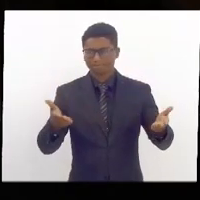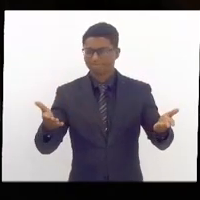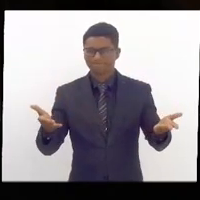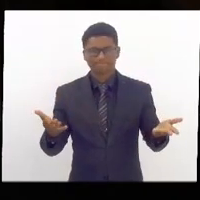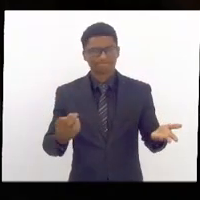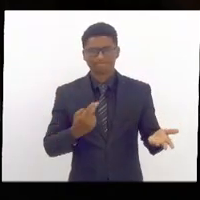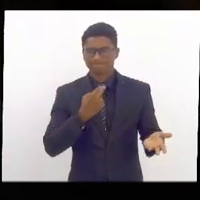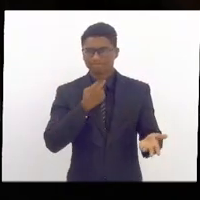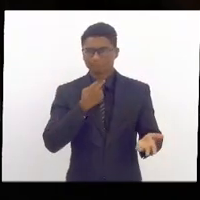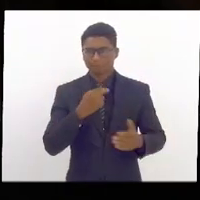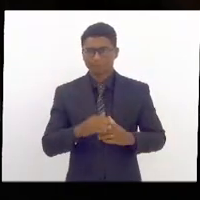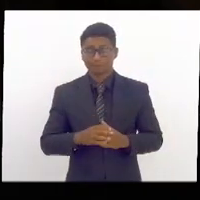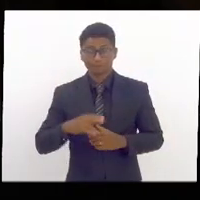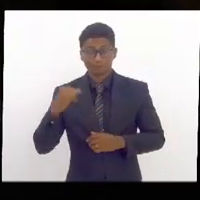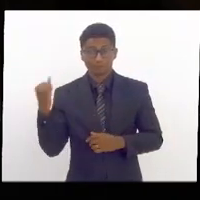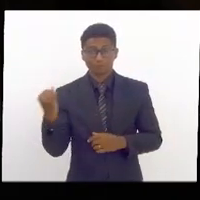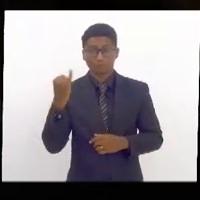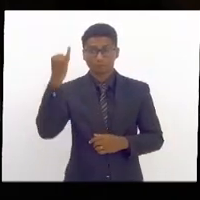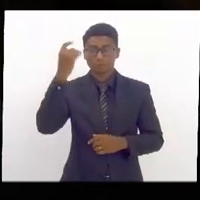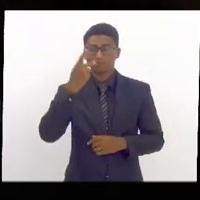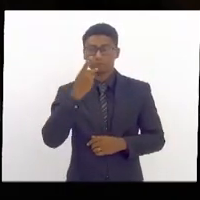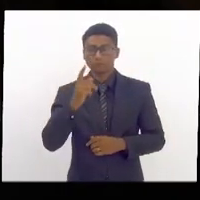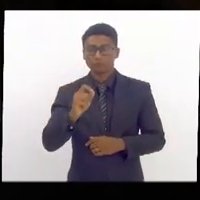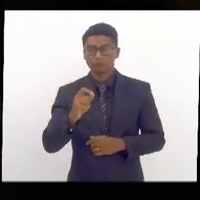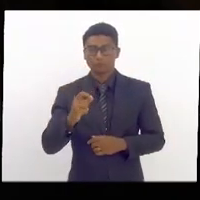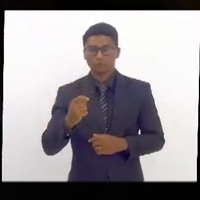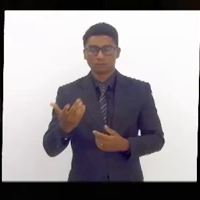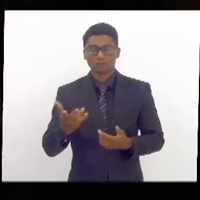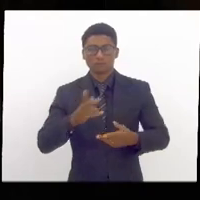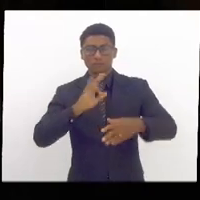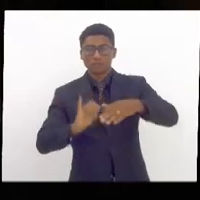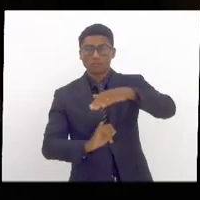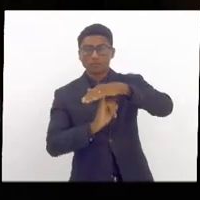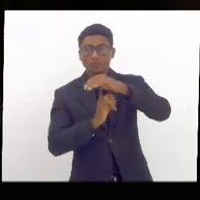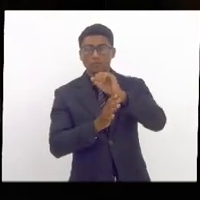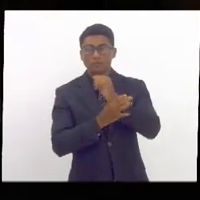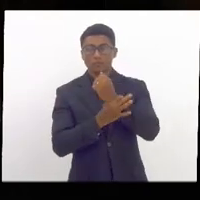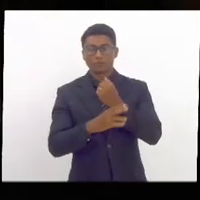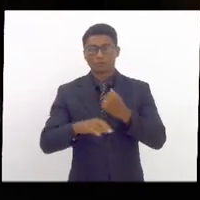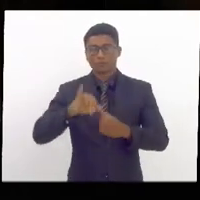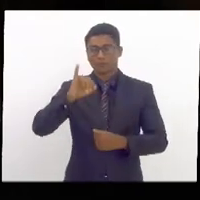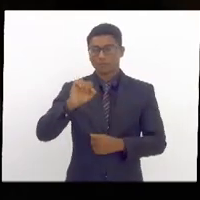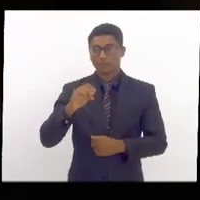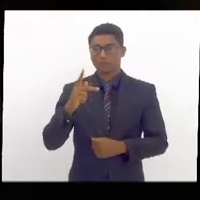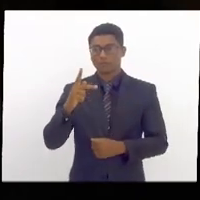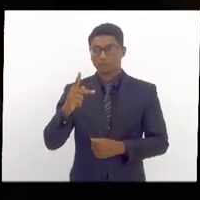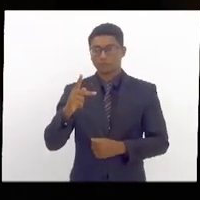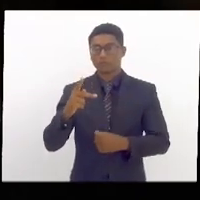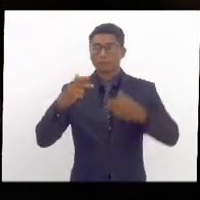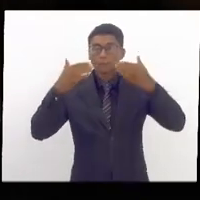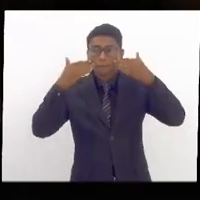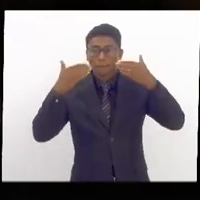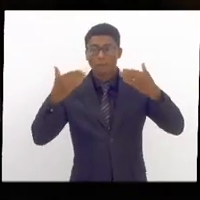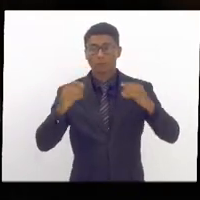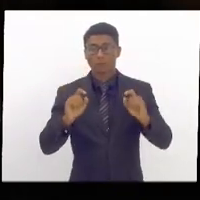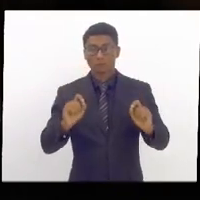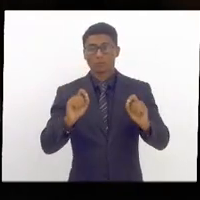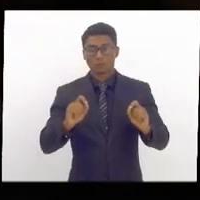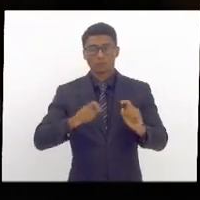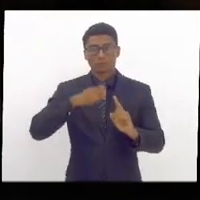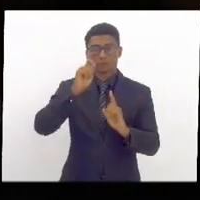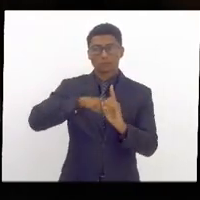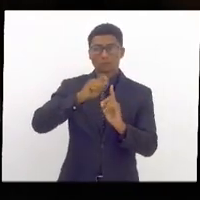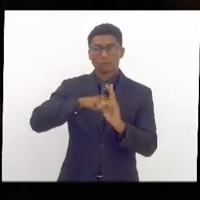tempos. É importante dizer que dados do Instituto de Segurança Pública, do ISP, demonstrou que só nos 10 primeiros